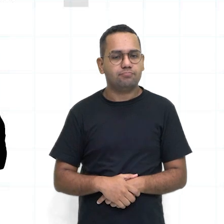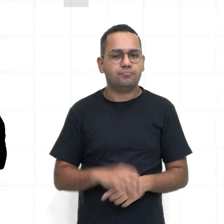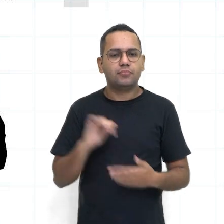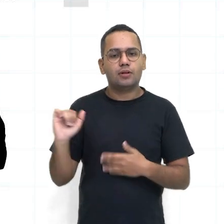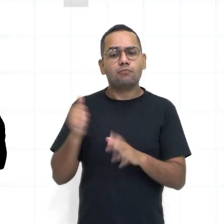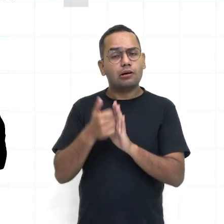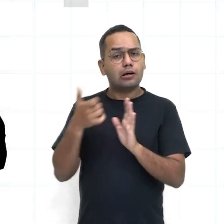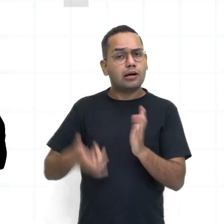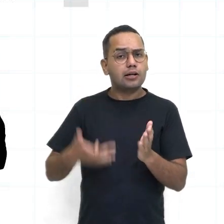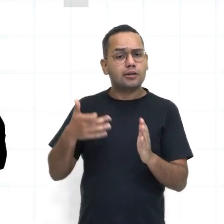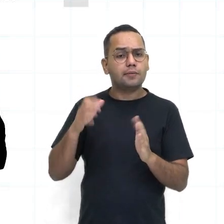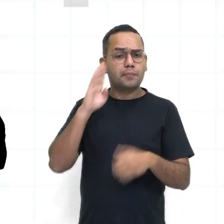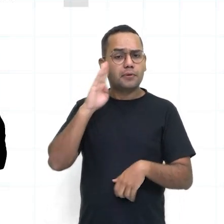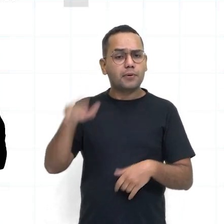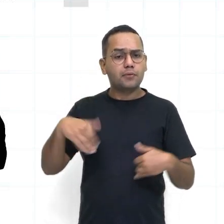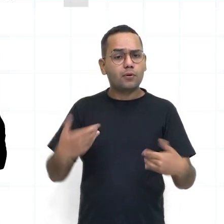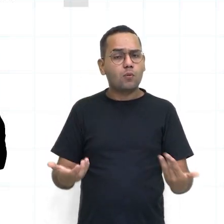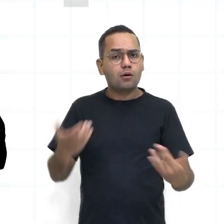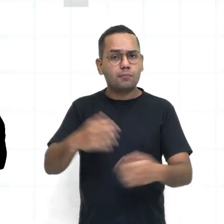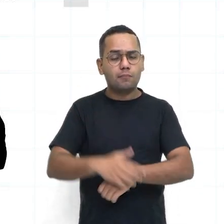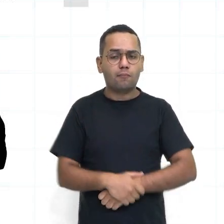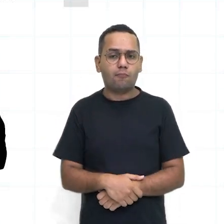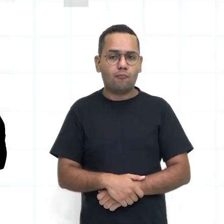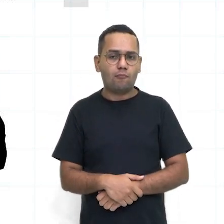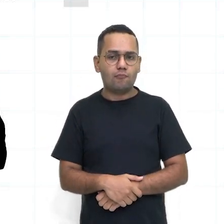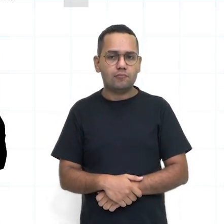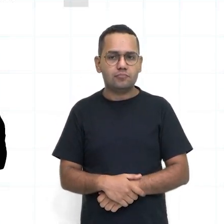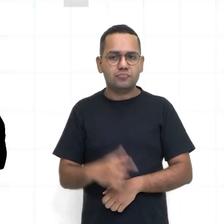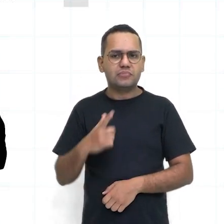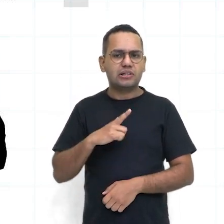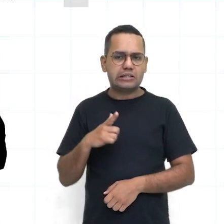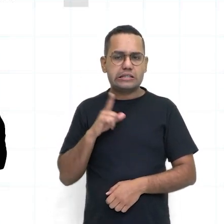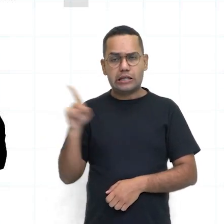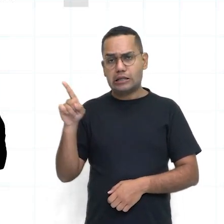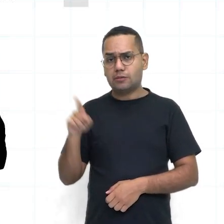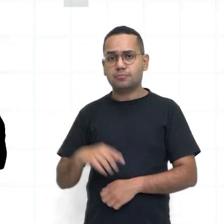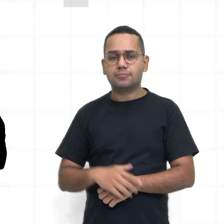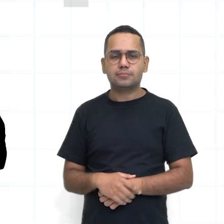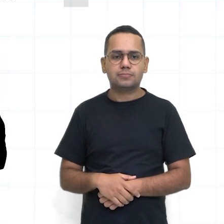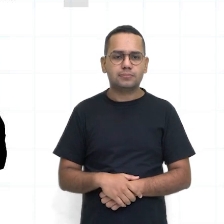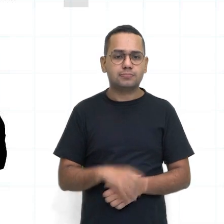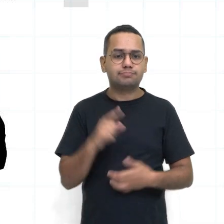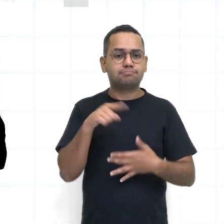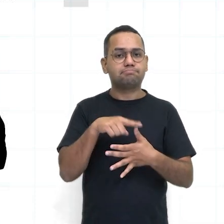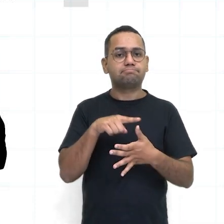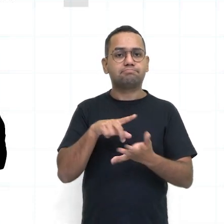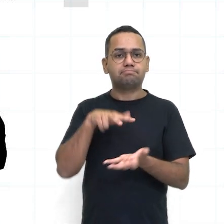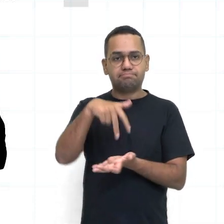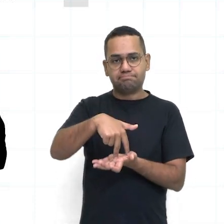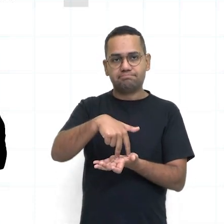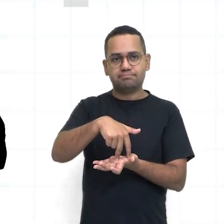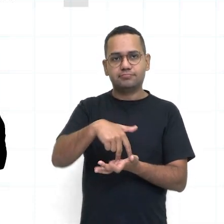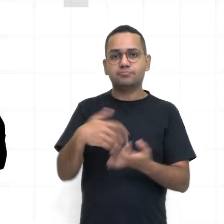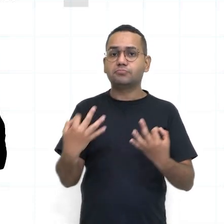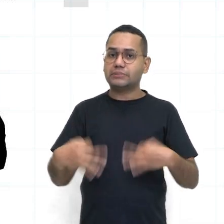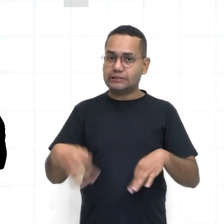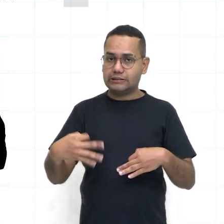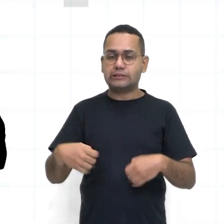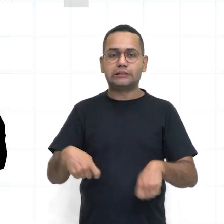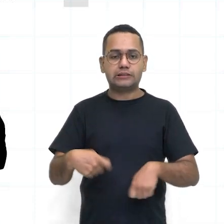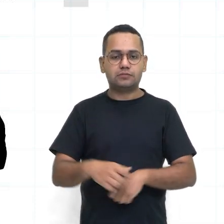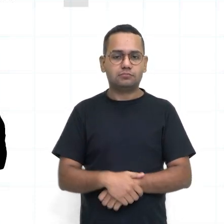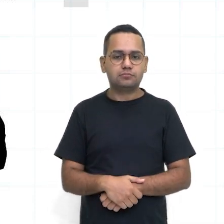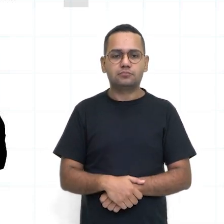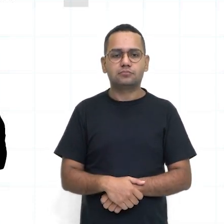qual é as características que envolve o balé clássico? Postura ereta, a coluna e a cabeça